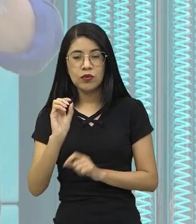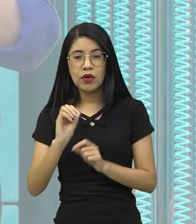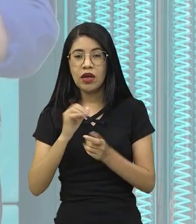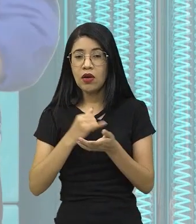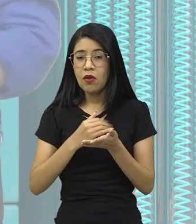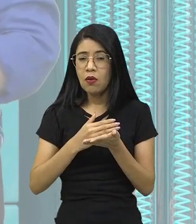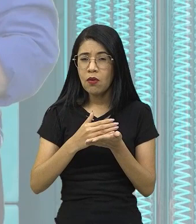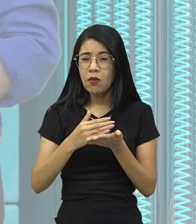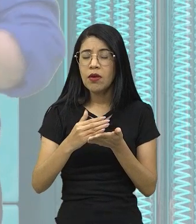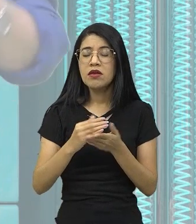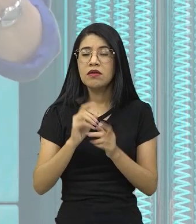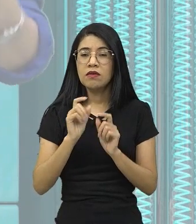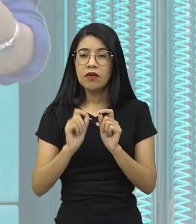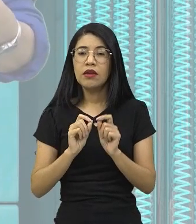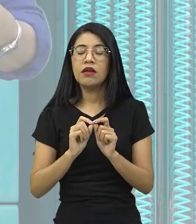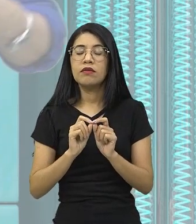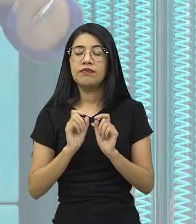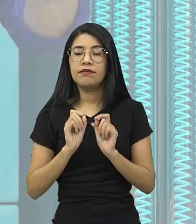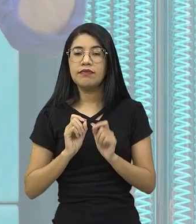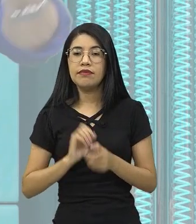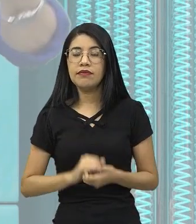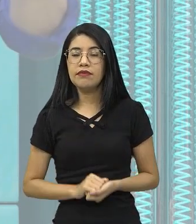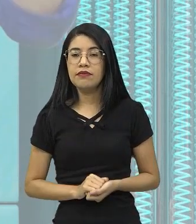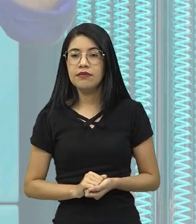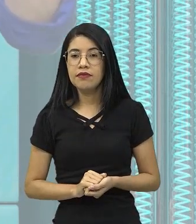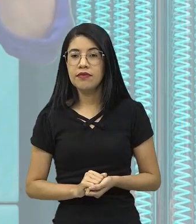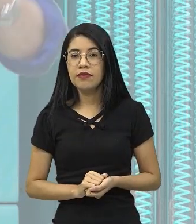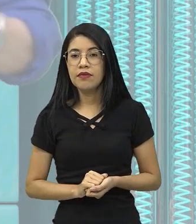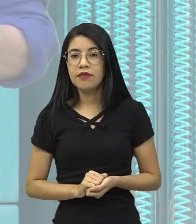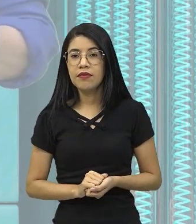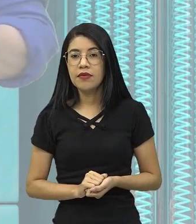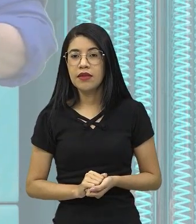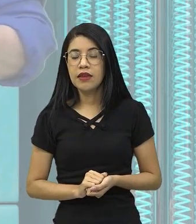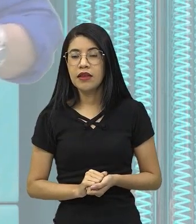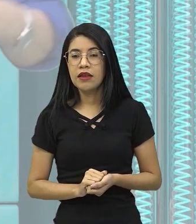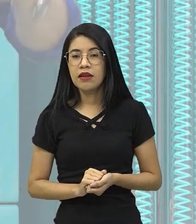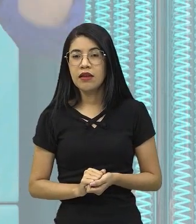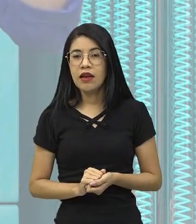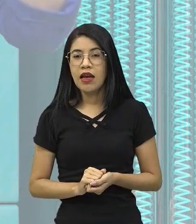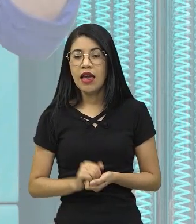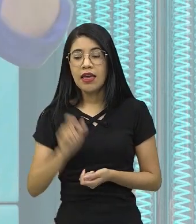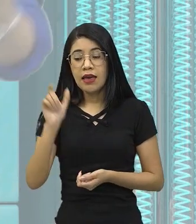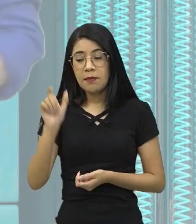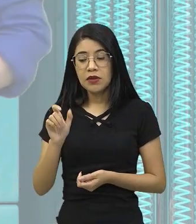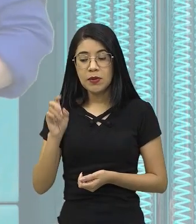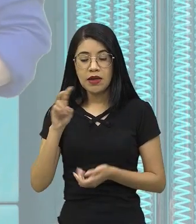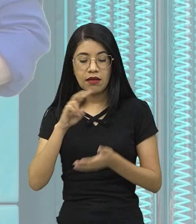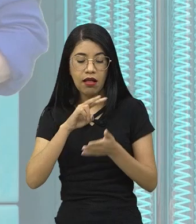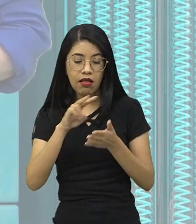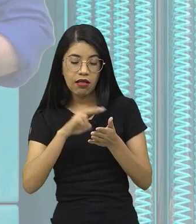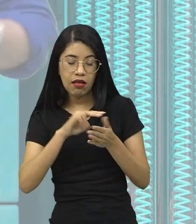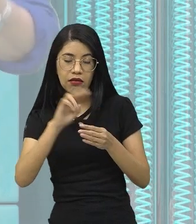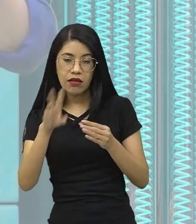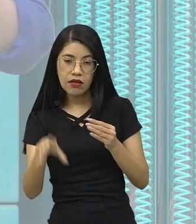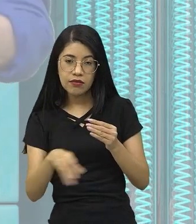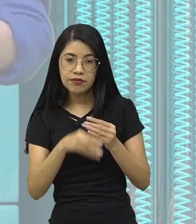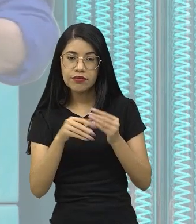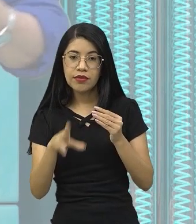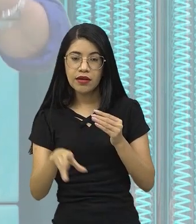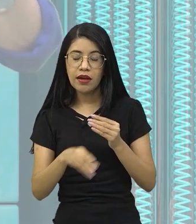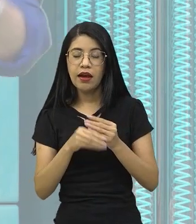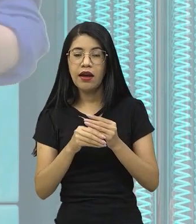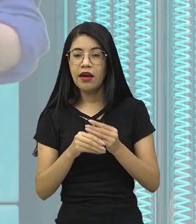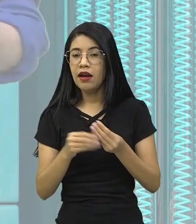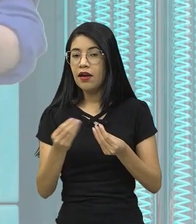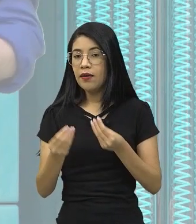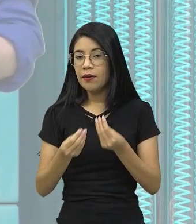abertura. Consiste nesse princípio aí, de que você vai preencher, você vai complementar a